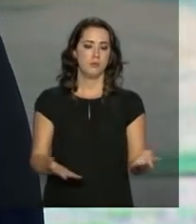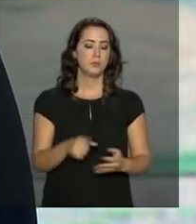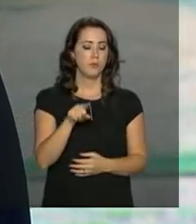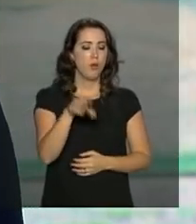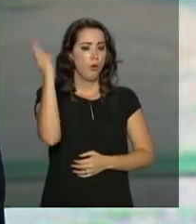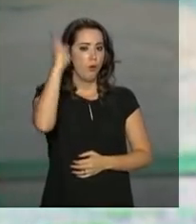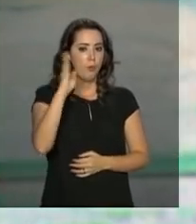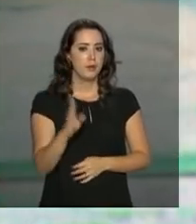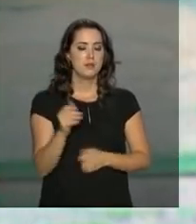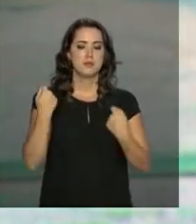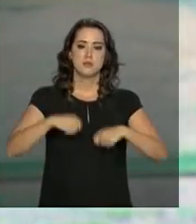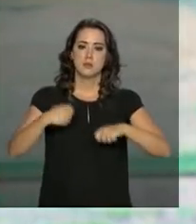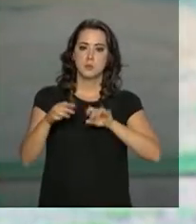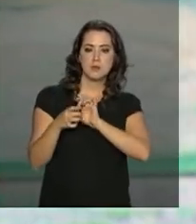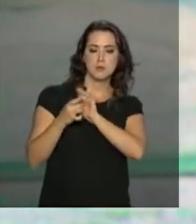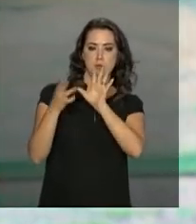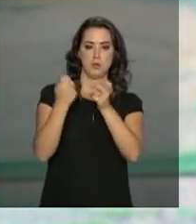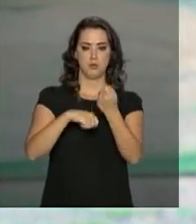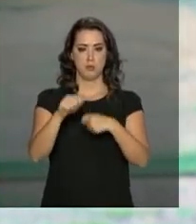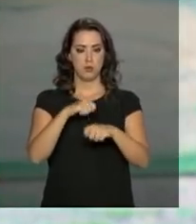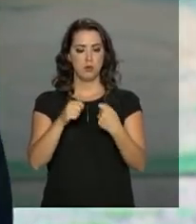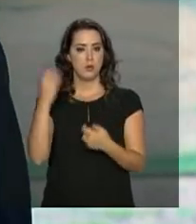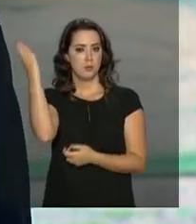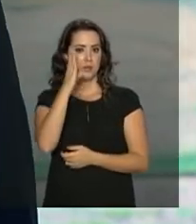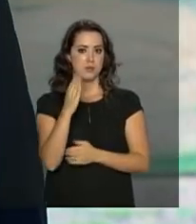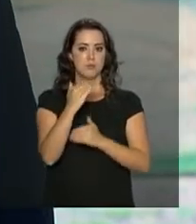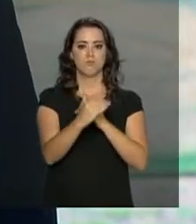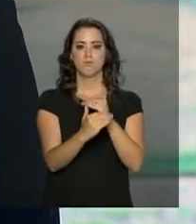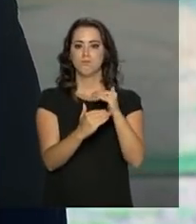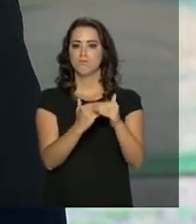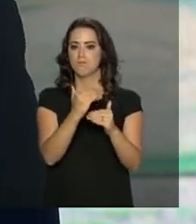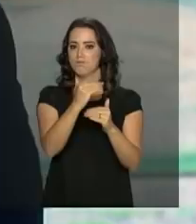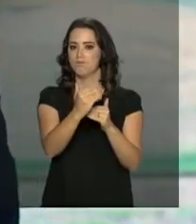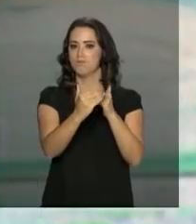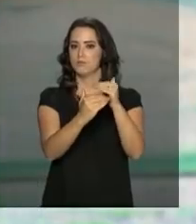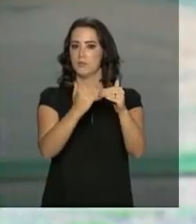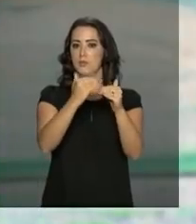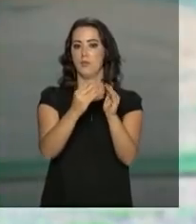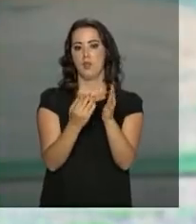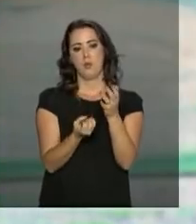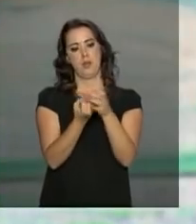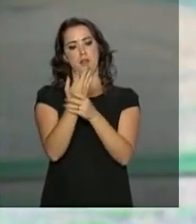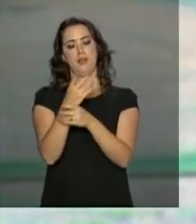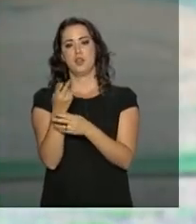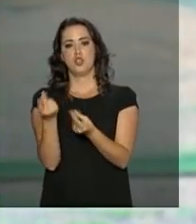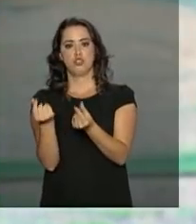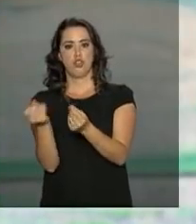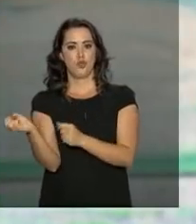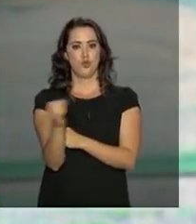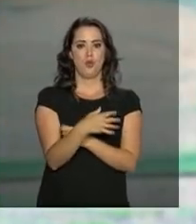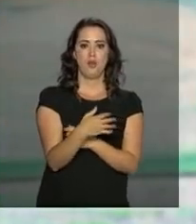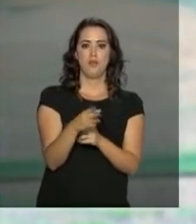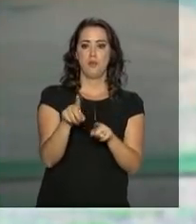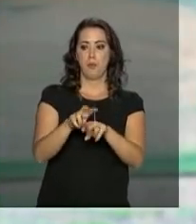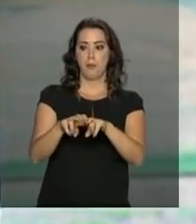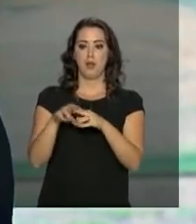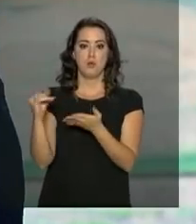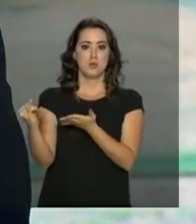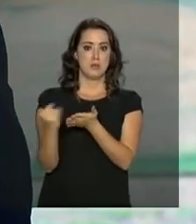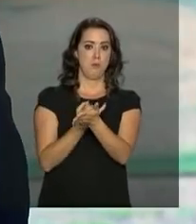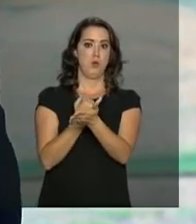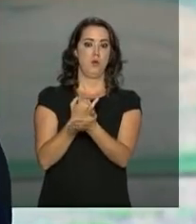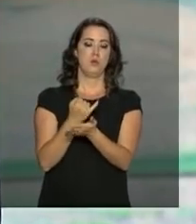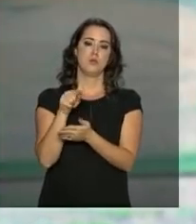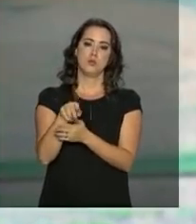Brasil precisa desamarrar sua economia para o Brasil voltar a crescer, porque aí se geram recursos novos através dos impostos, e isso